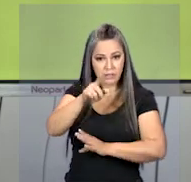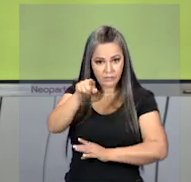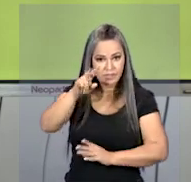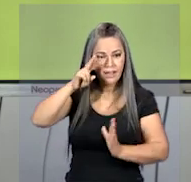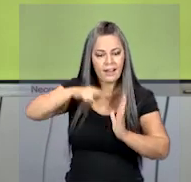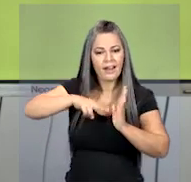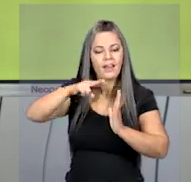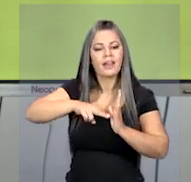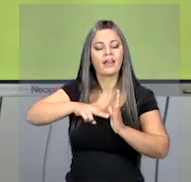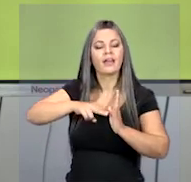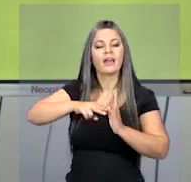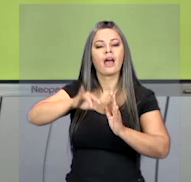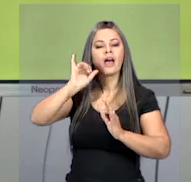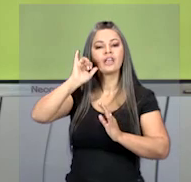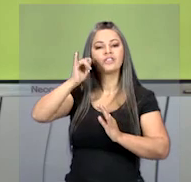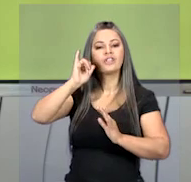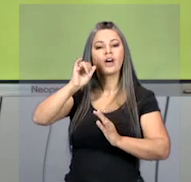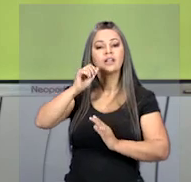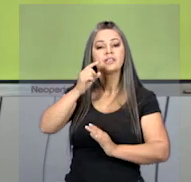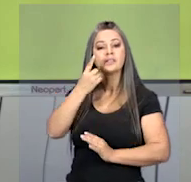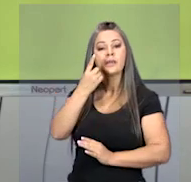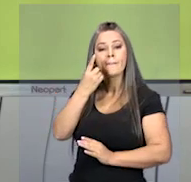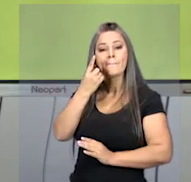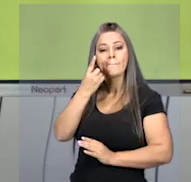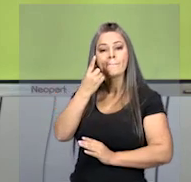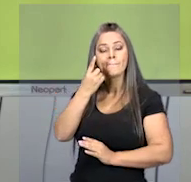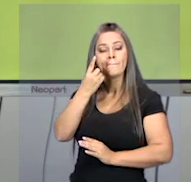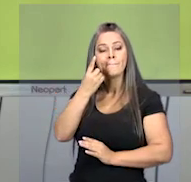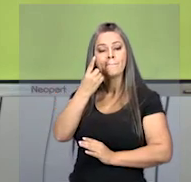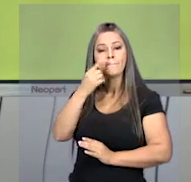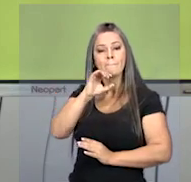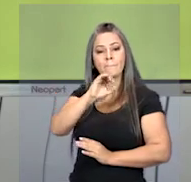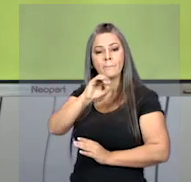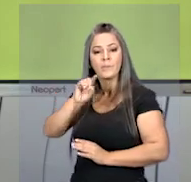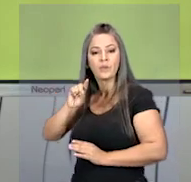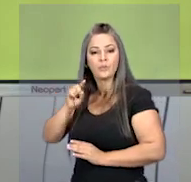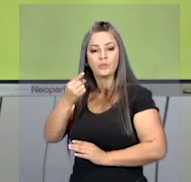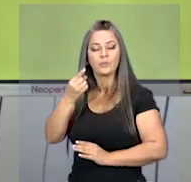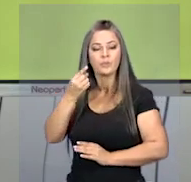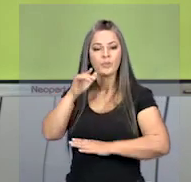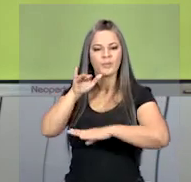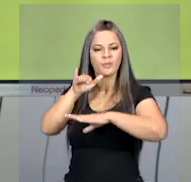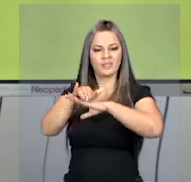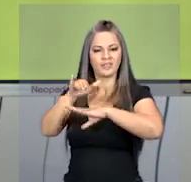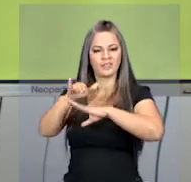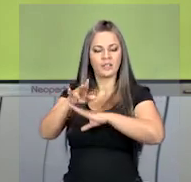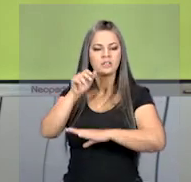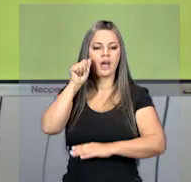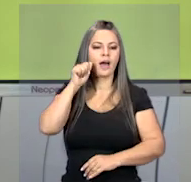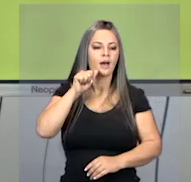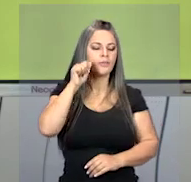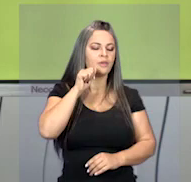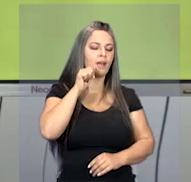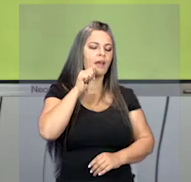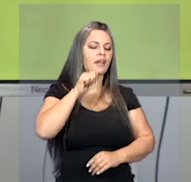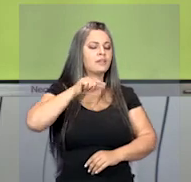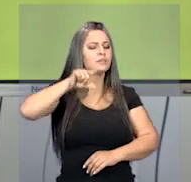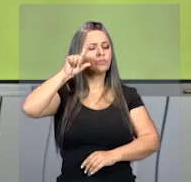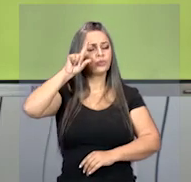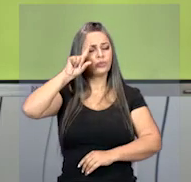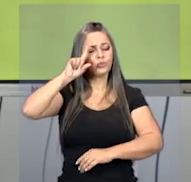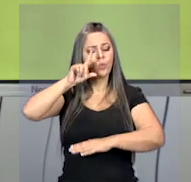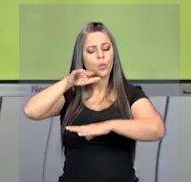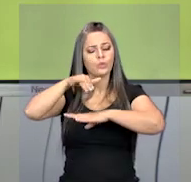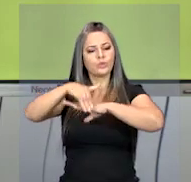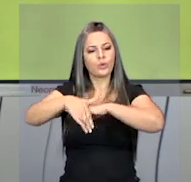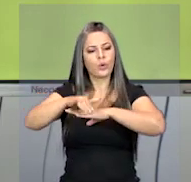Os Contos de Sherazade, das Mil e Uma Noites. É interessante por quê? Porque ali ela tenta mudar uma realidade. Porque o